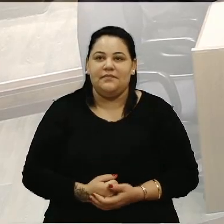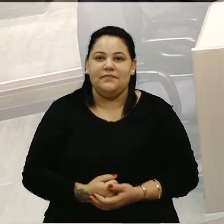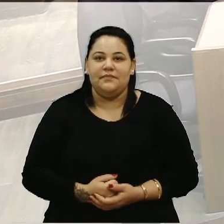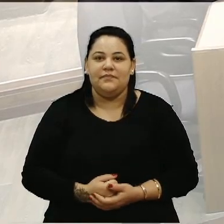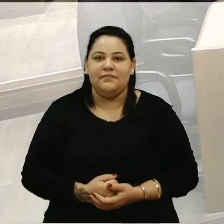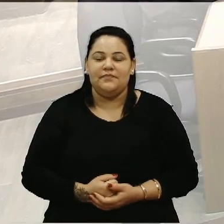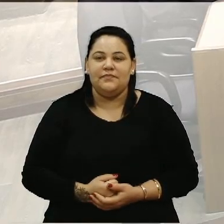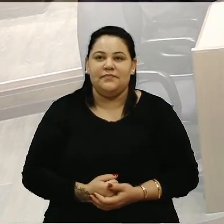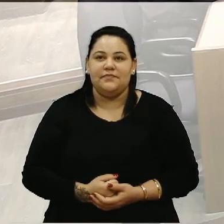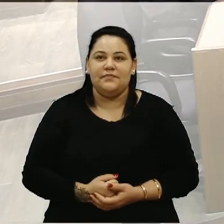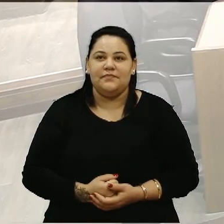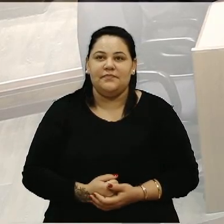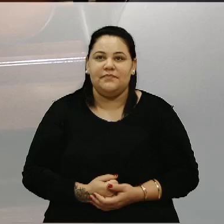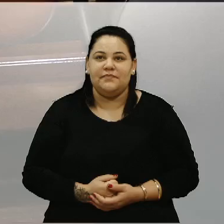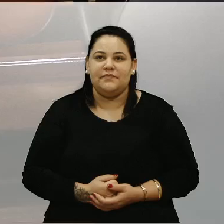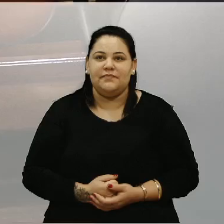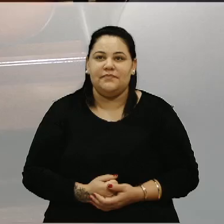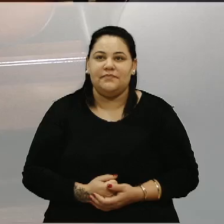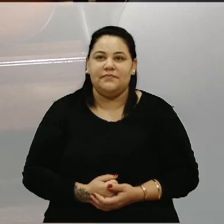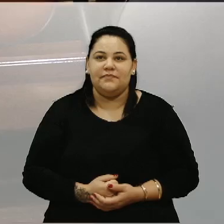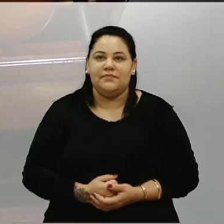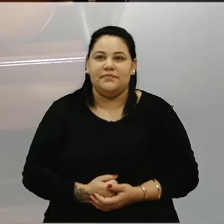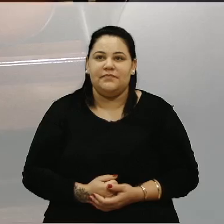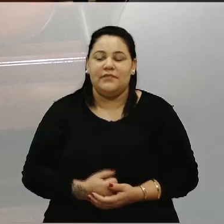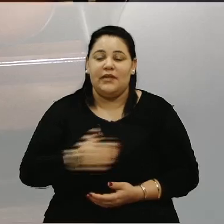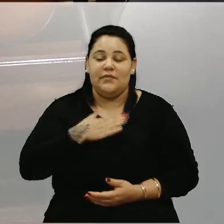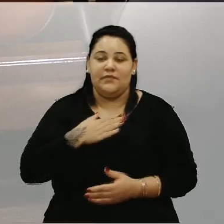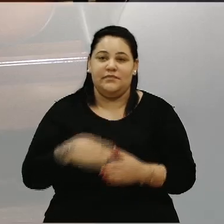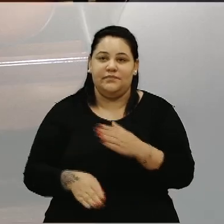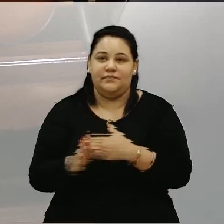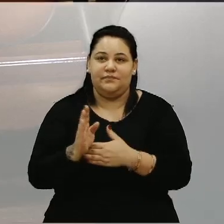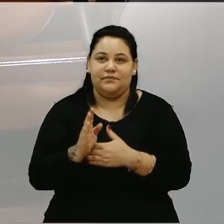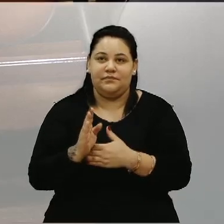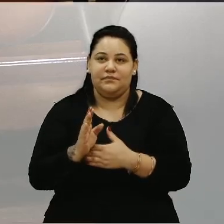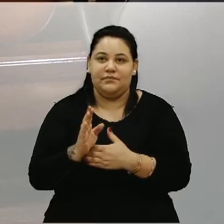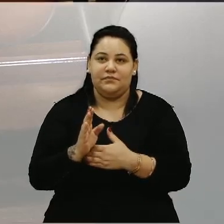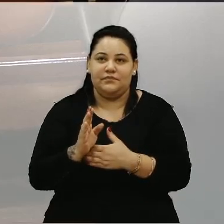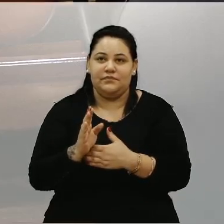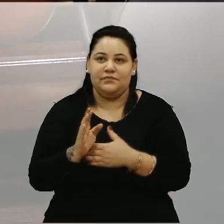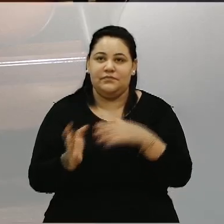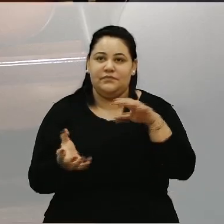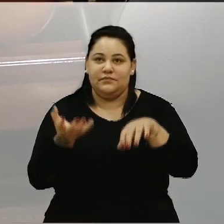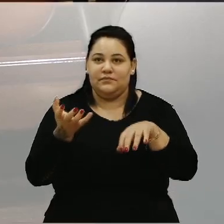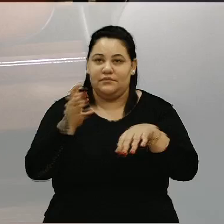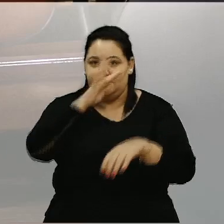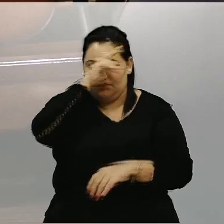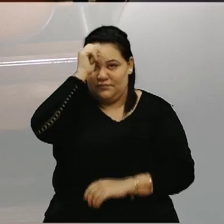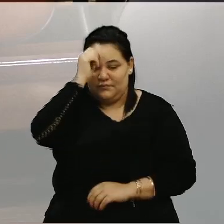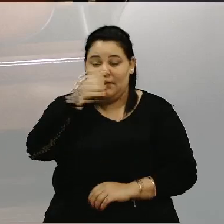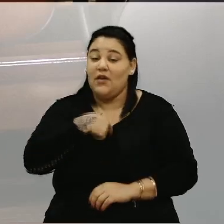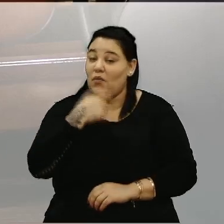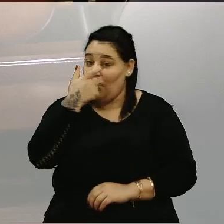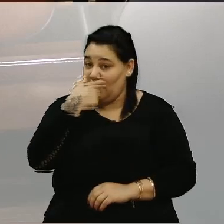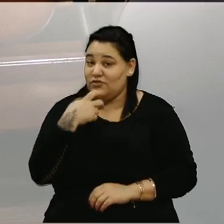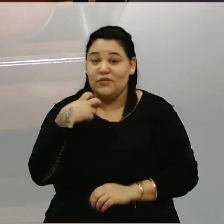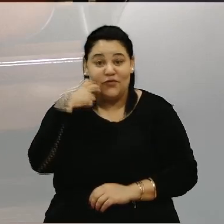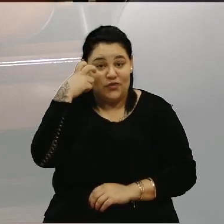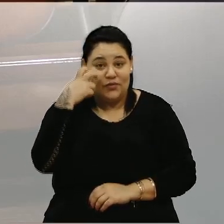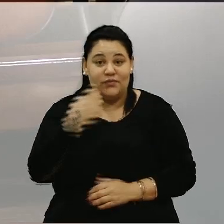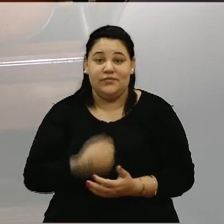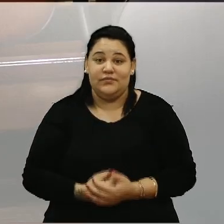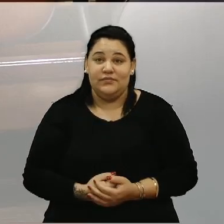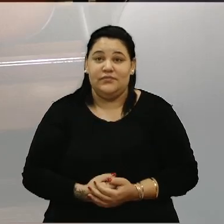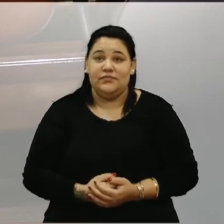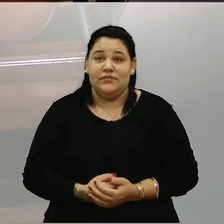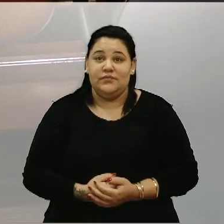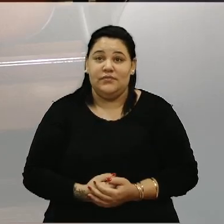da não ida da Prefeitura de Caxias para Brasília, eu acho que é vergonhoso, viu? Porque nem que se tu vá para Brasília e tu